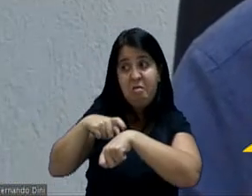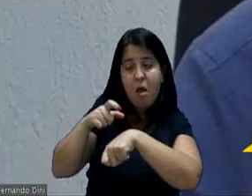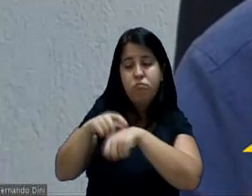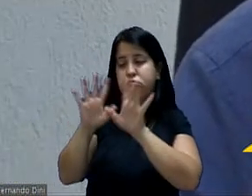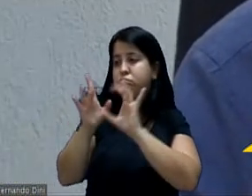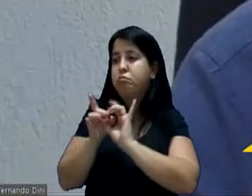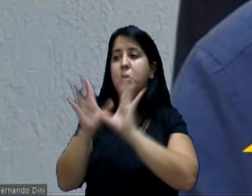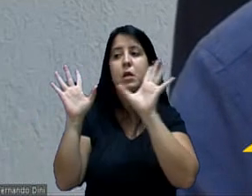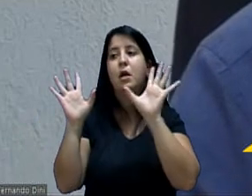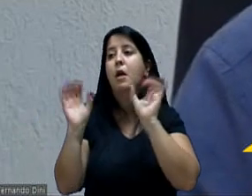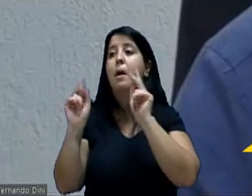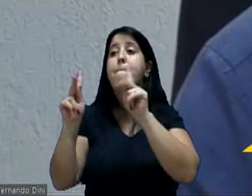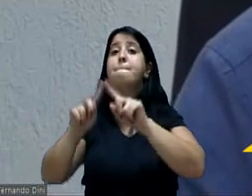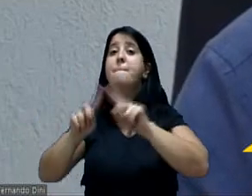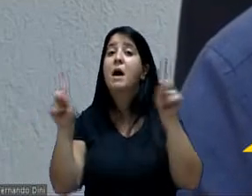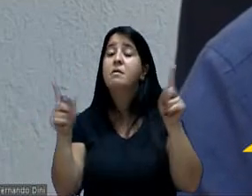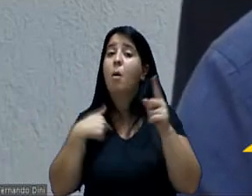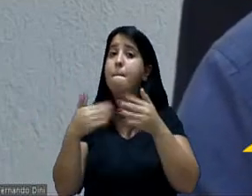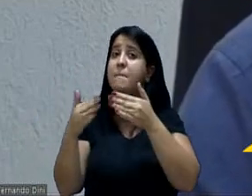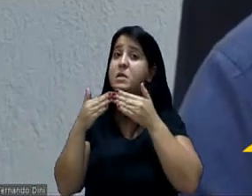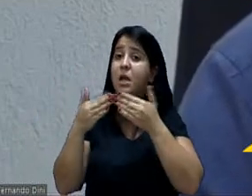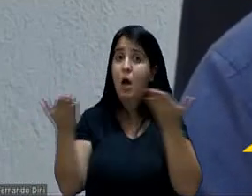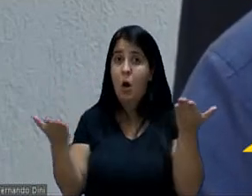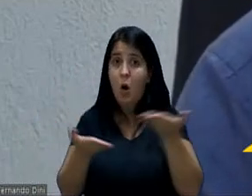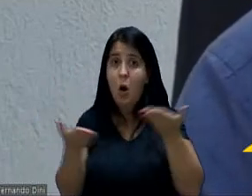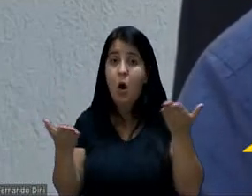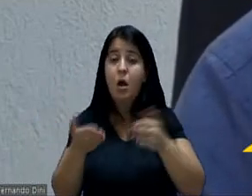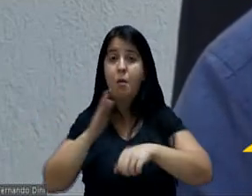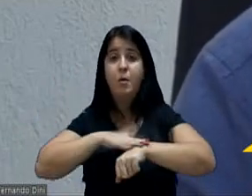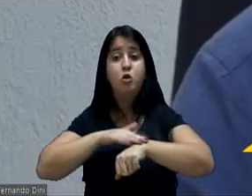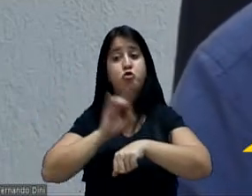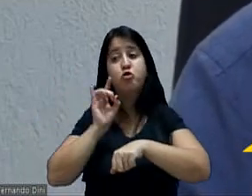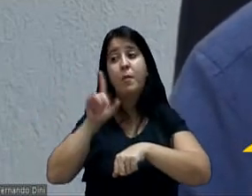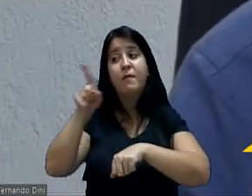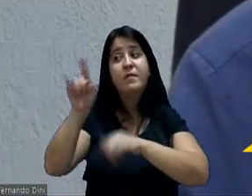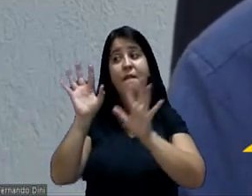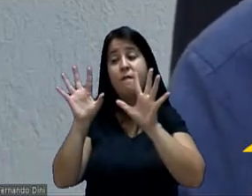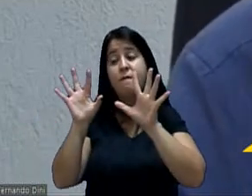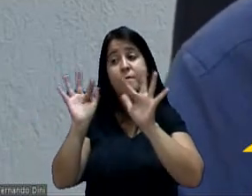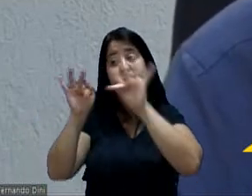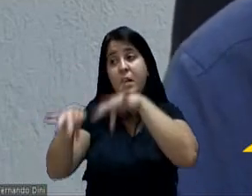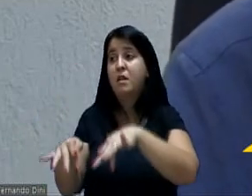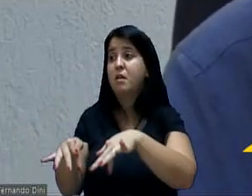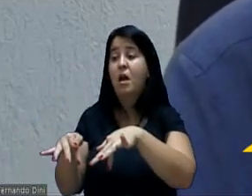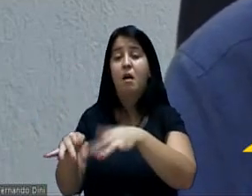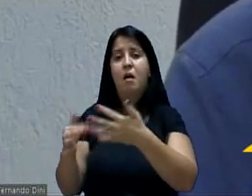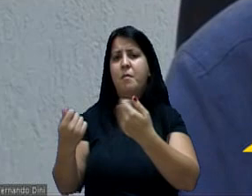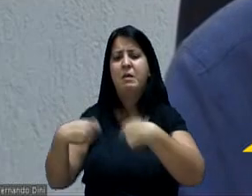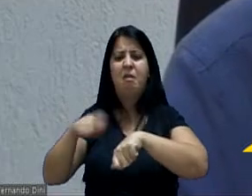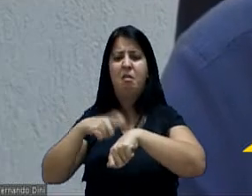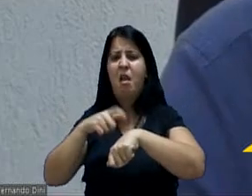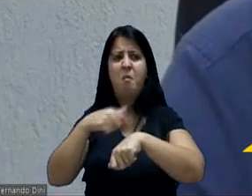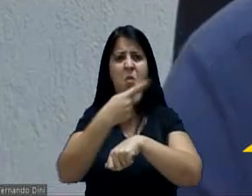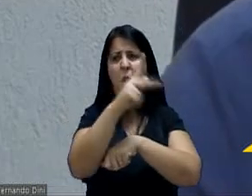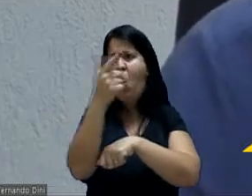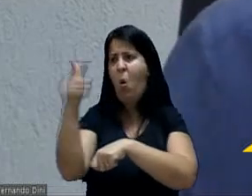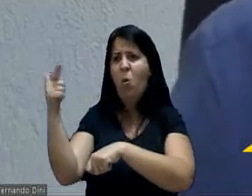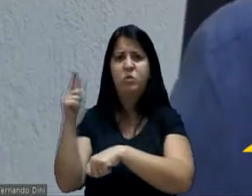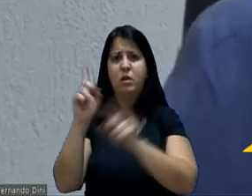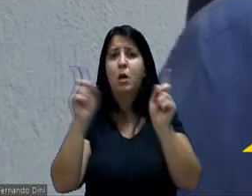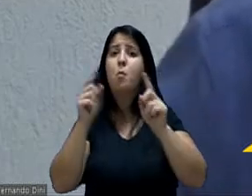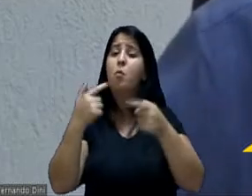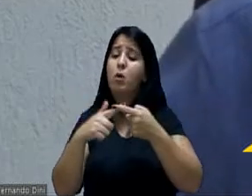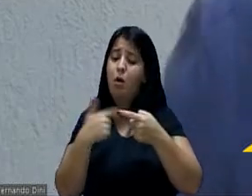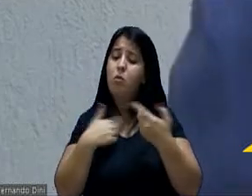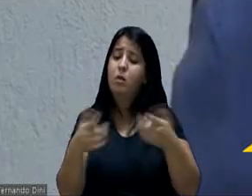eu solicitaria que essa sessão fosse somente para você concluir, sem ceder a parte a nenhum colega, porque eu quero utilizar meus